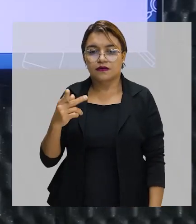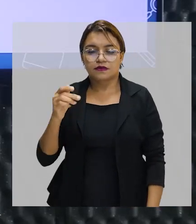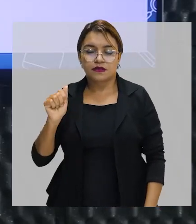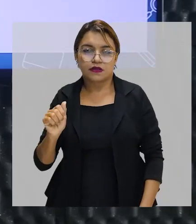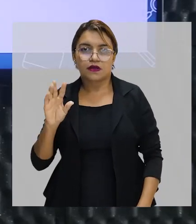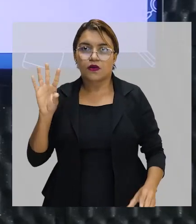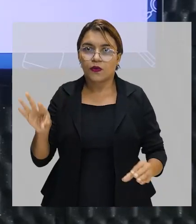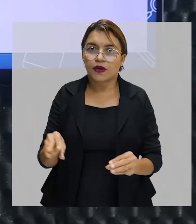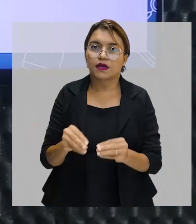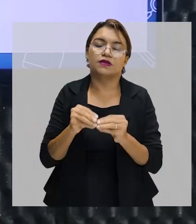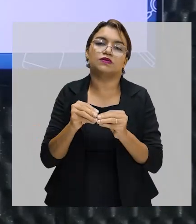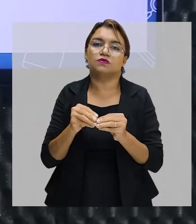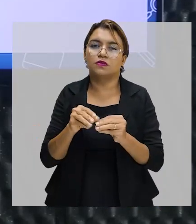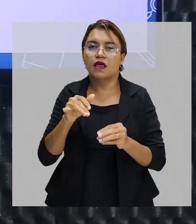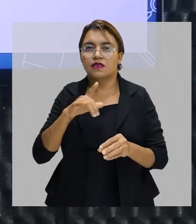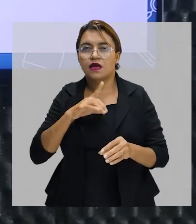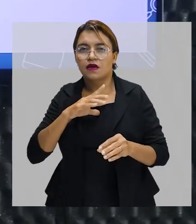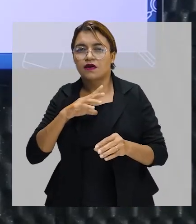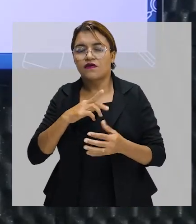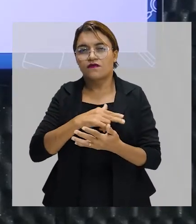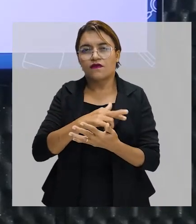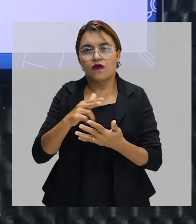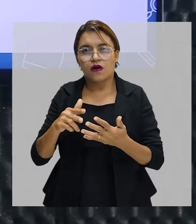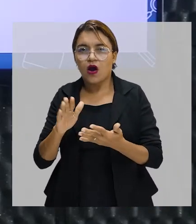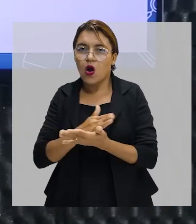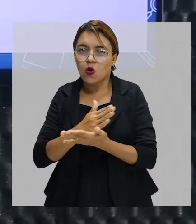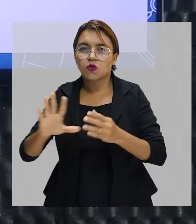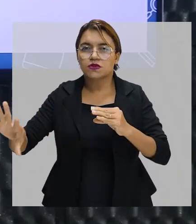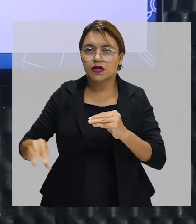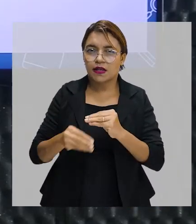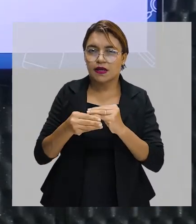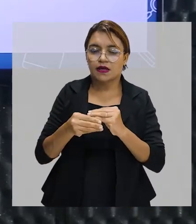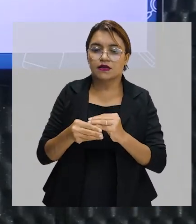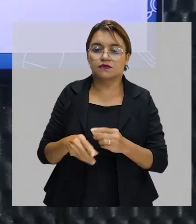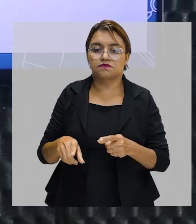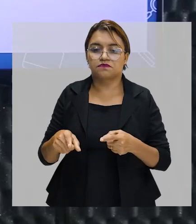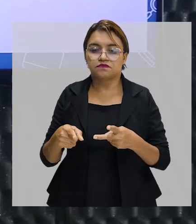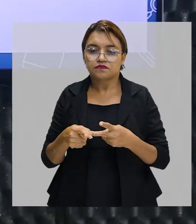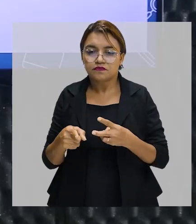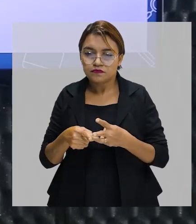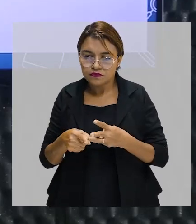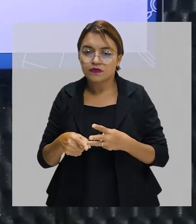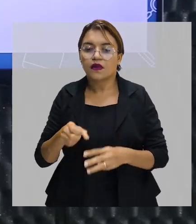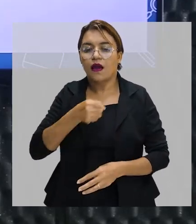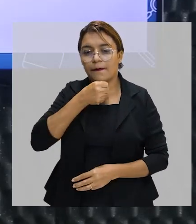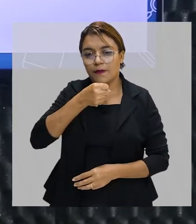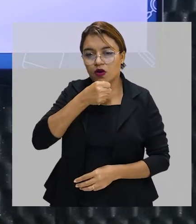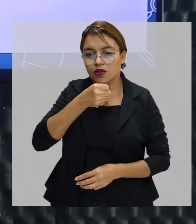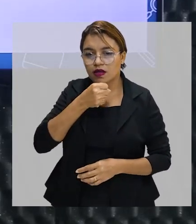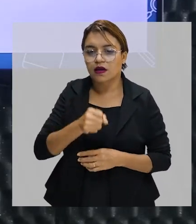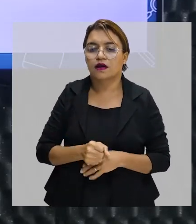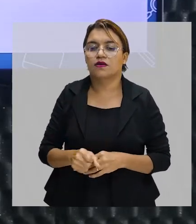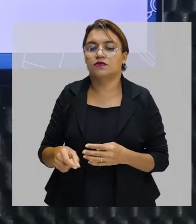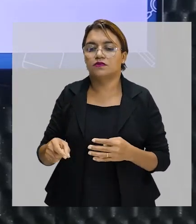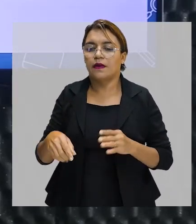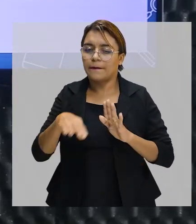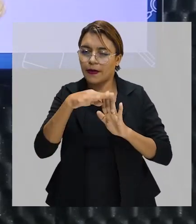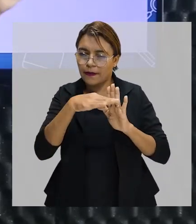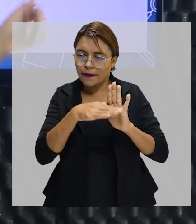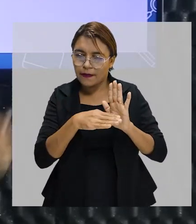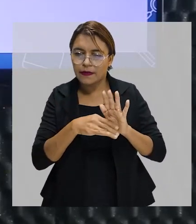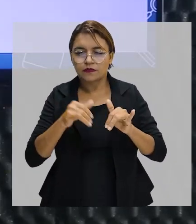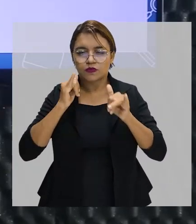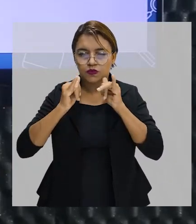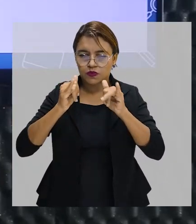acréscimo de algumas situações que a gente vai falar isso em outra aula, reportagem, infográficos, anúncios,